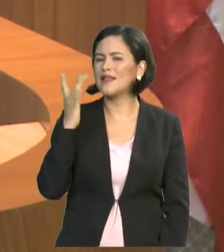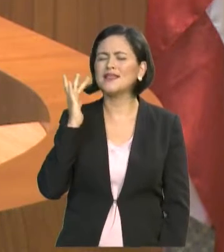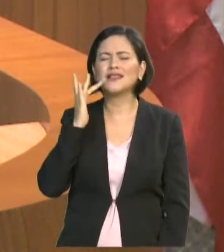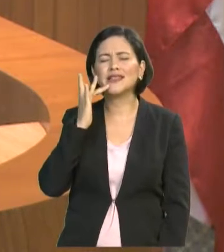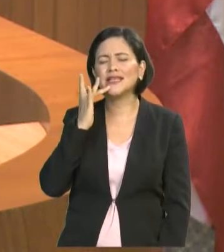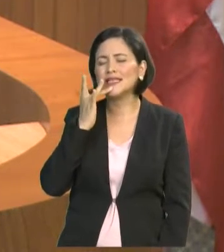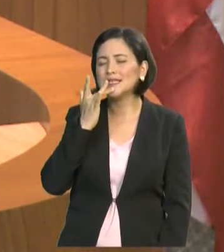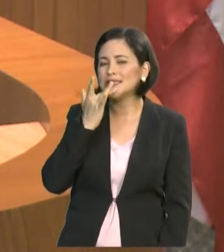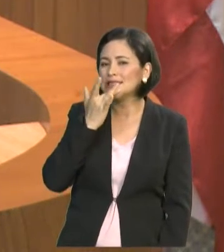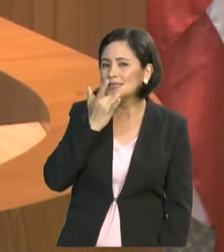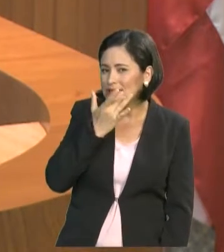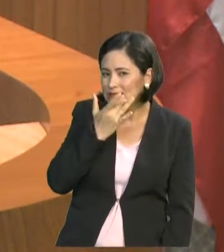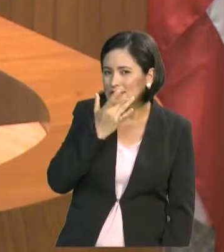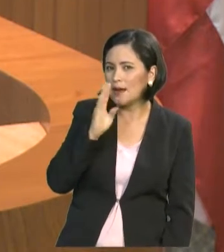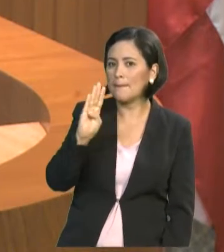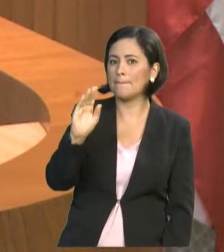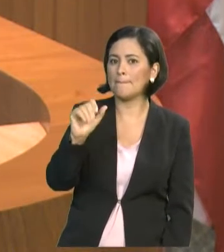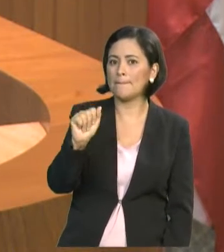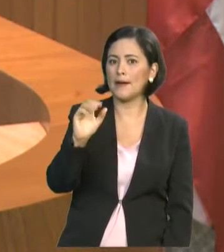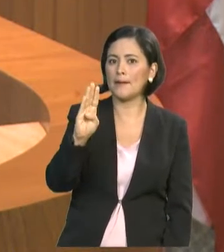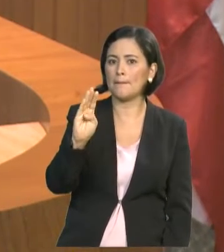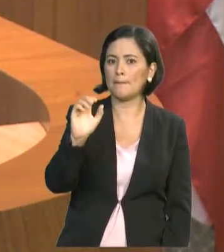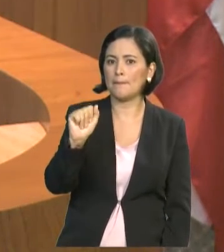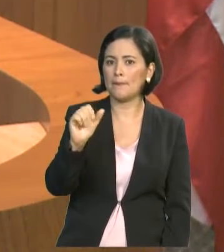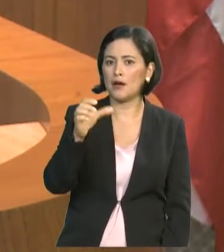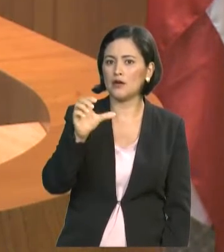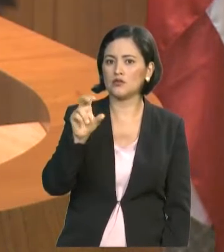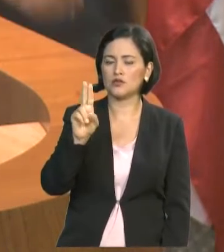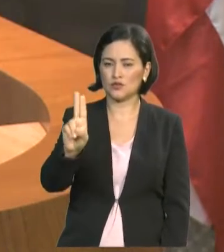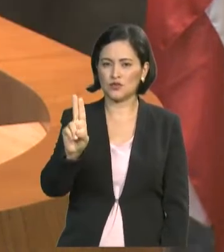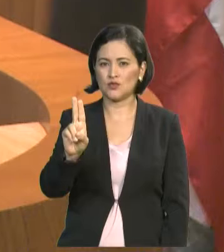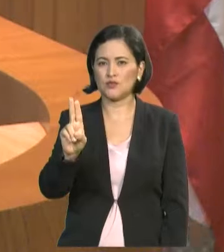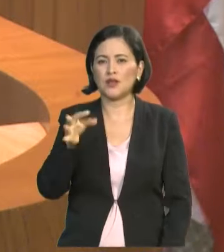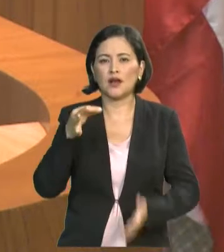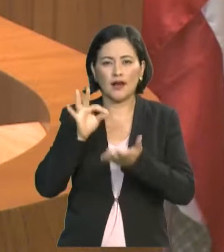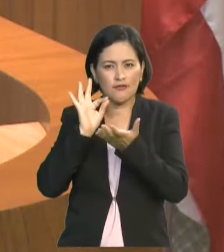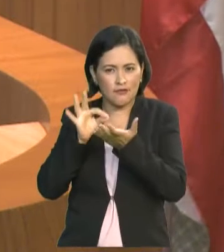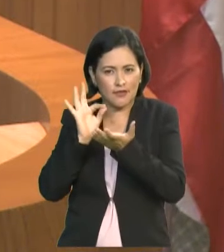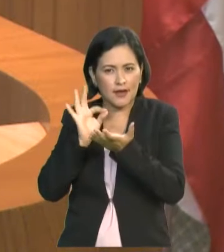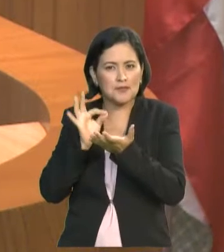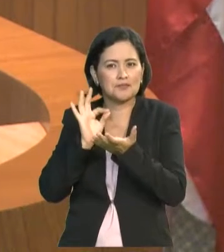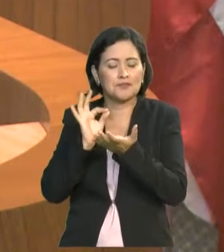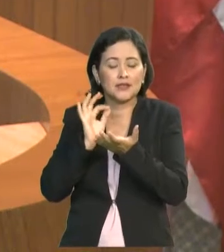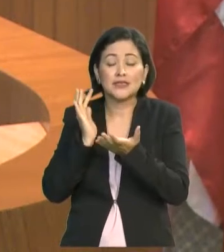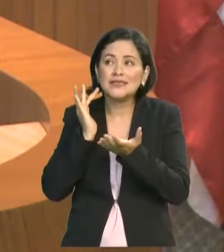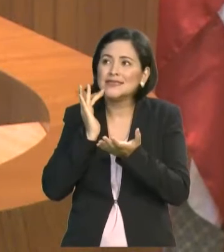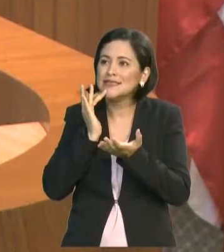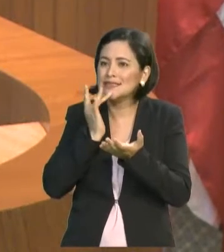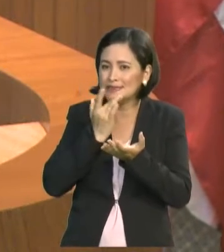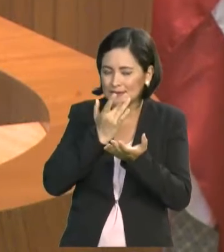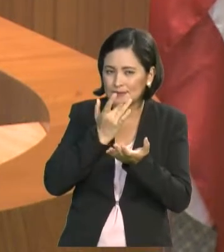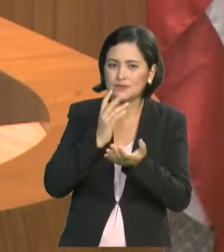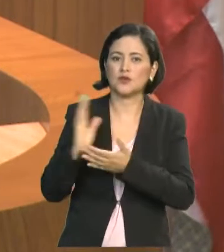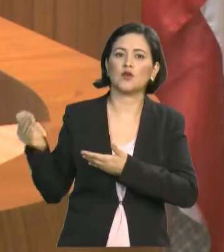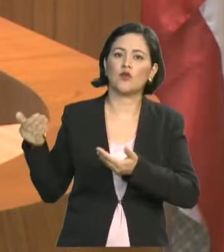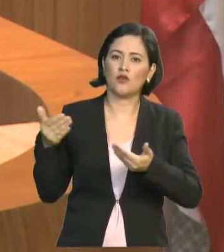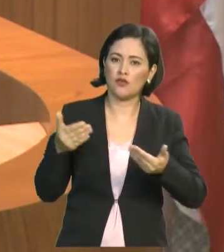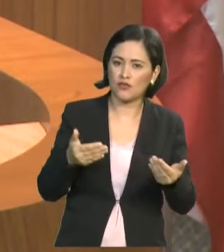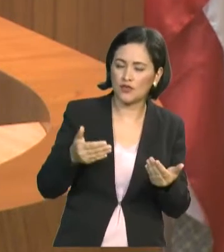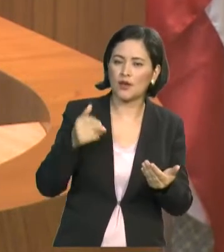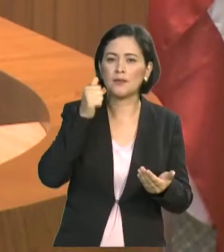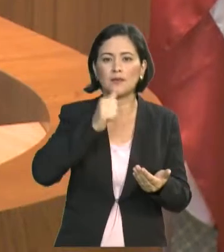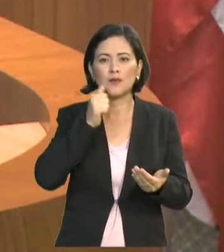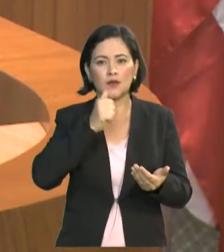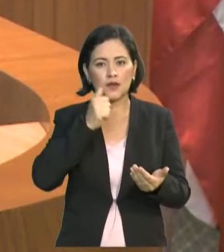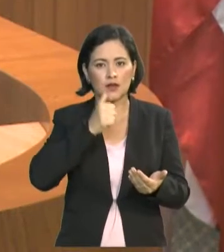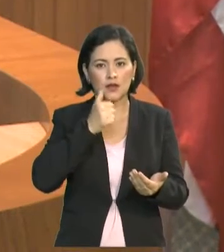do mesocapo, um cappuccino delicioso, deputada Mical. Fiz um convite às mulheres dessa